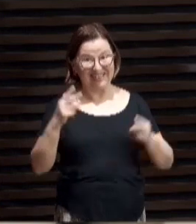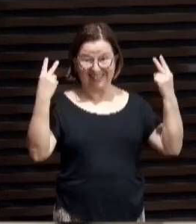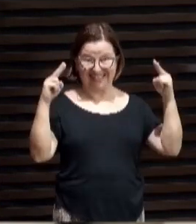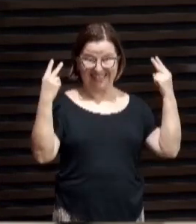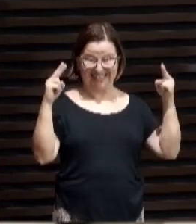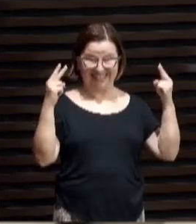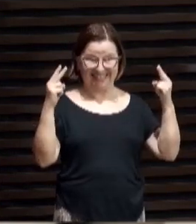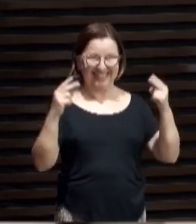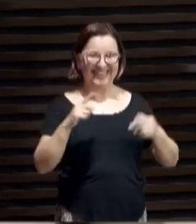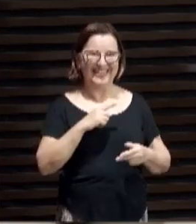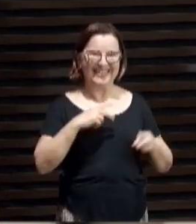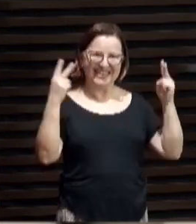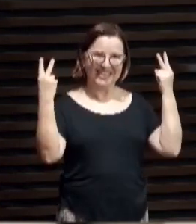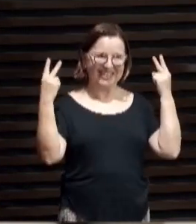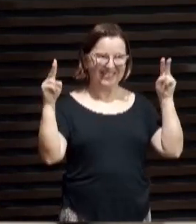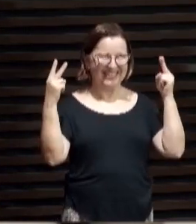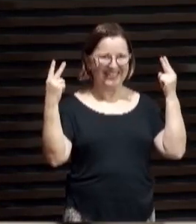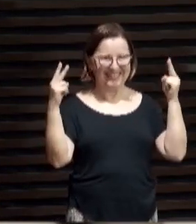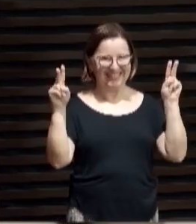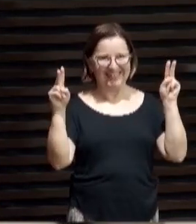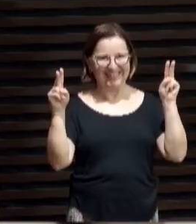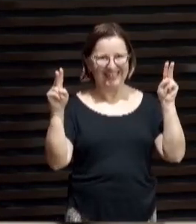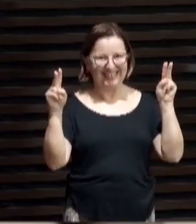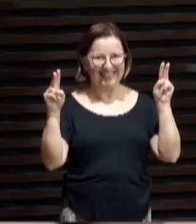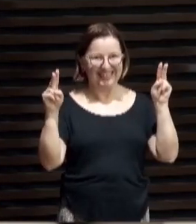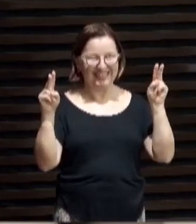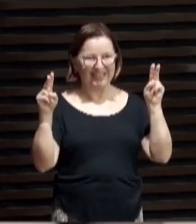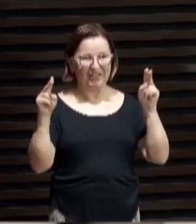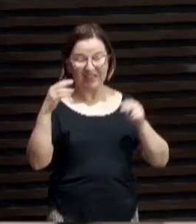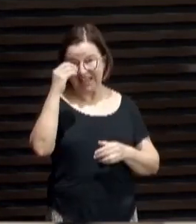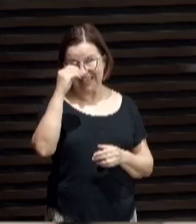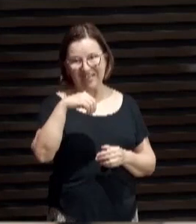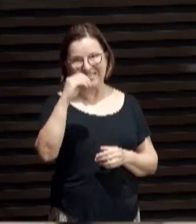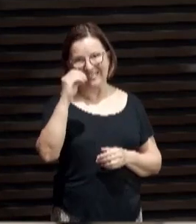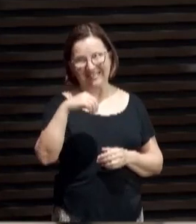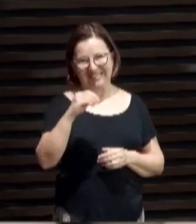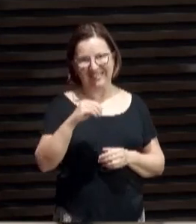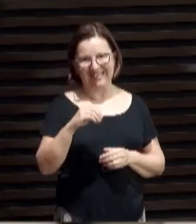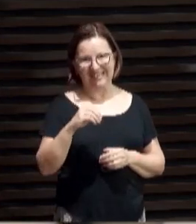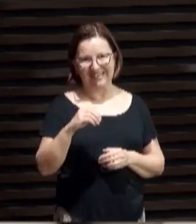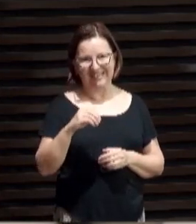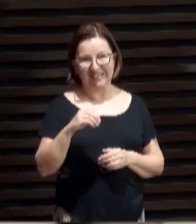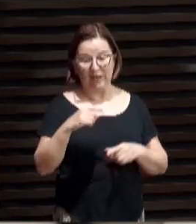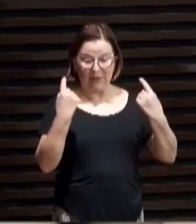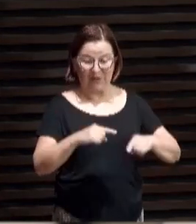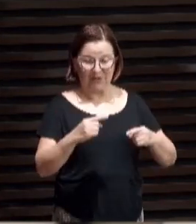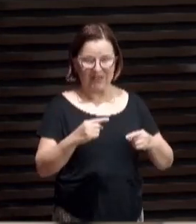Ela tem a vitória da fraqueza contra a força do